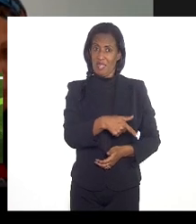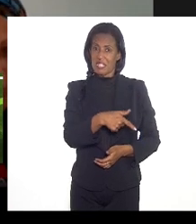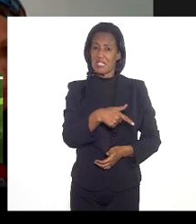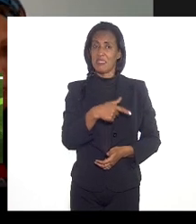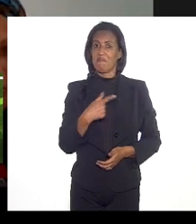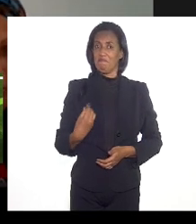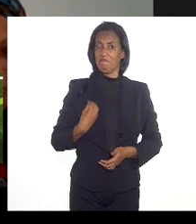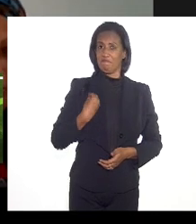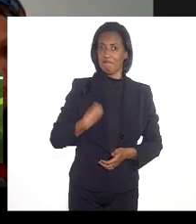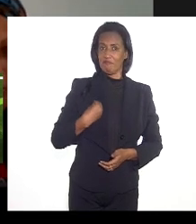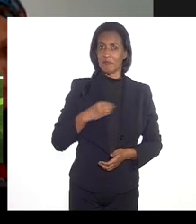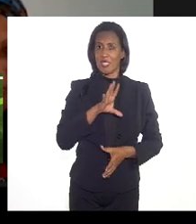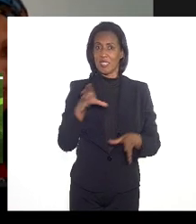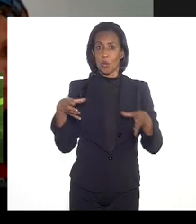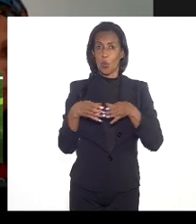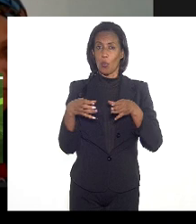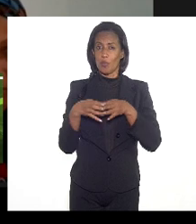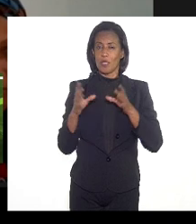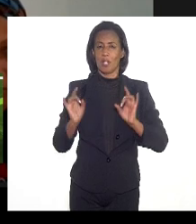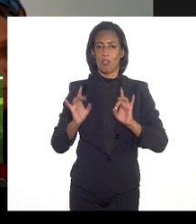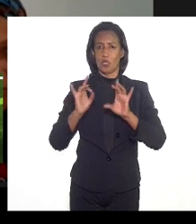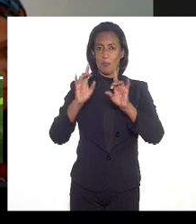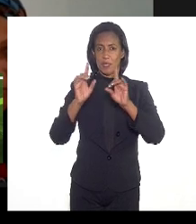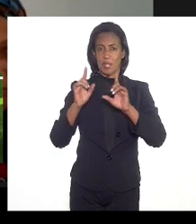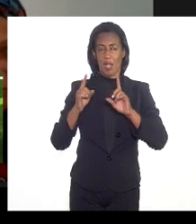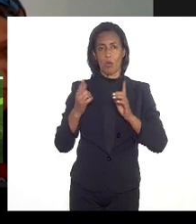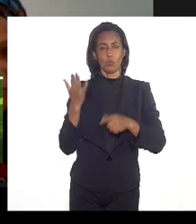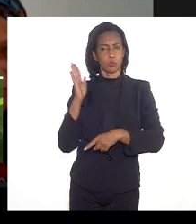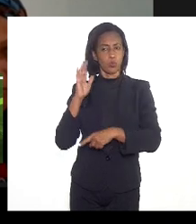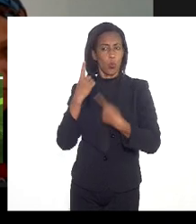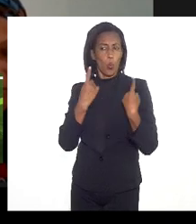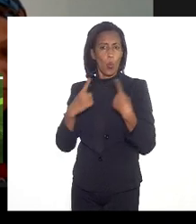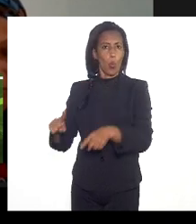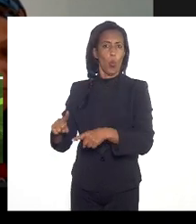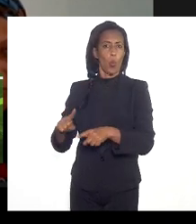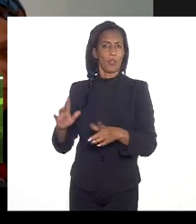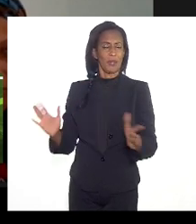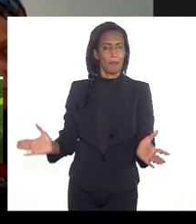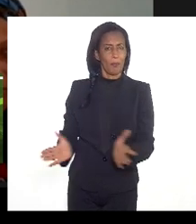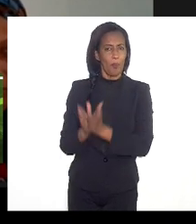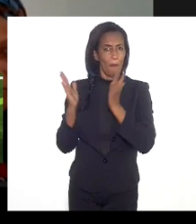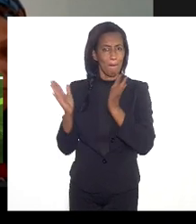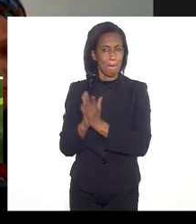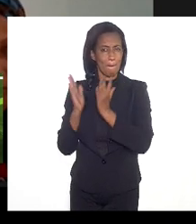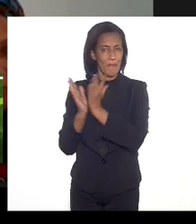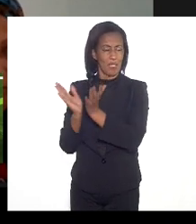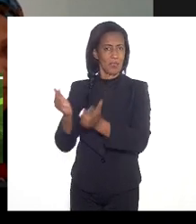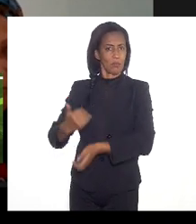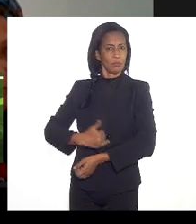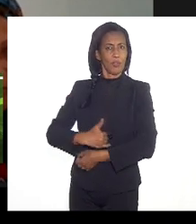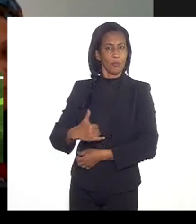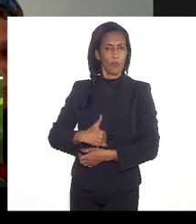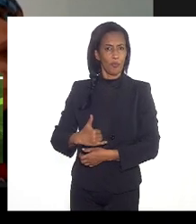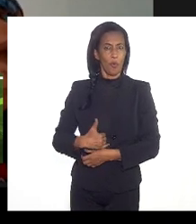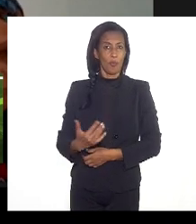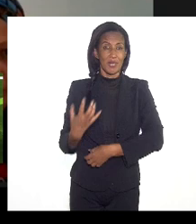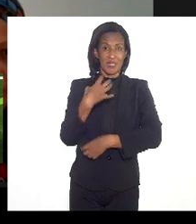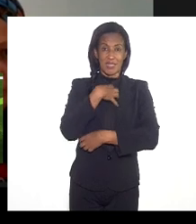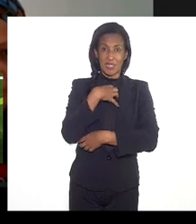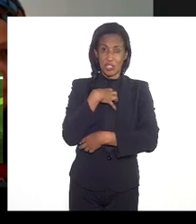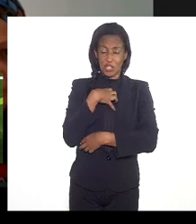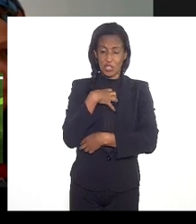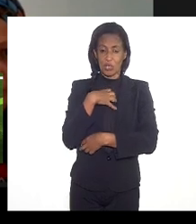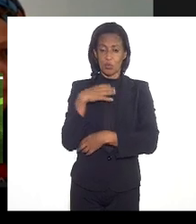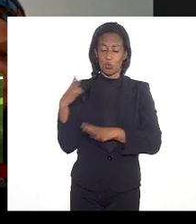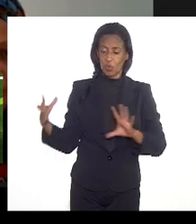espírito dessa Comissão Especial de Enfrentamento à Miséria e Combate à Extrema Pobreza, nesse sentido de estar em